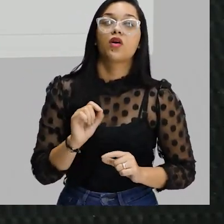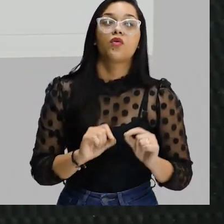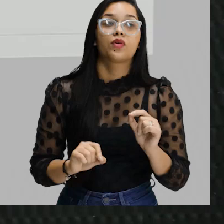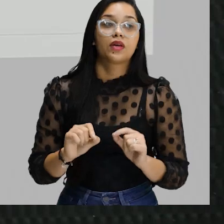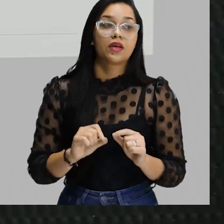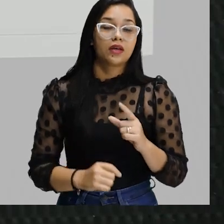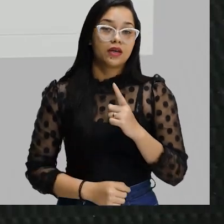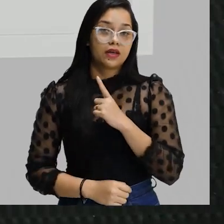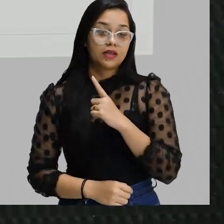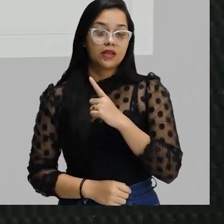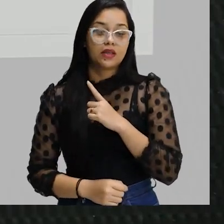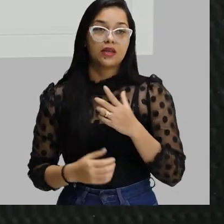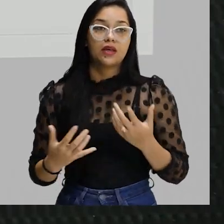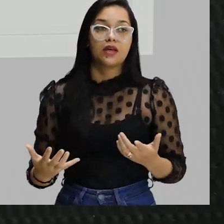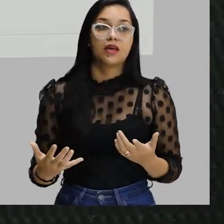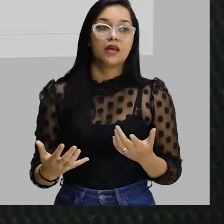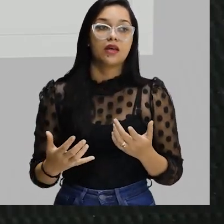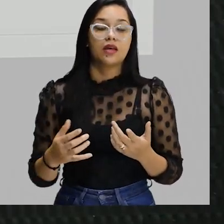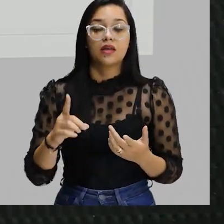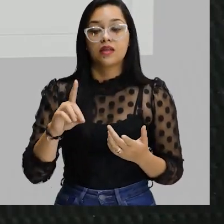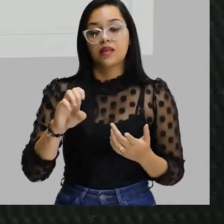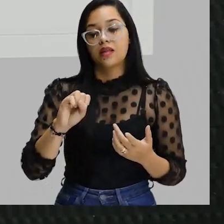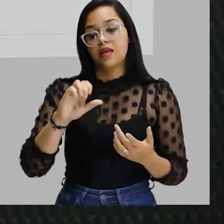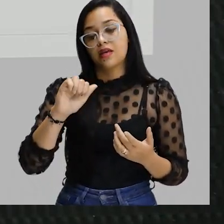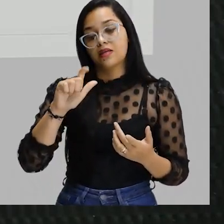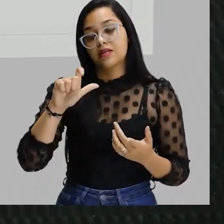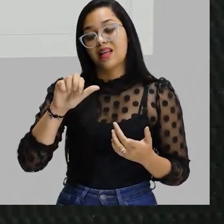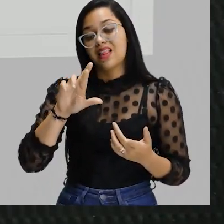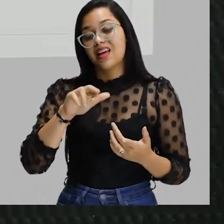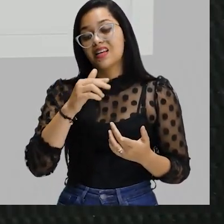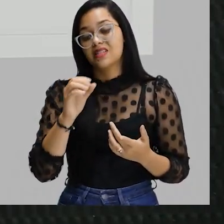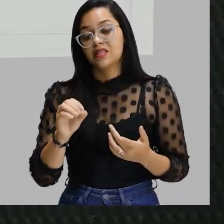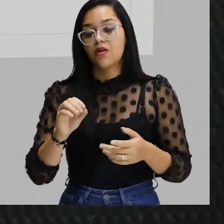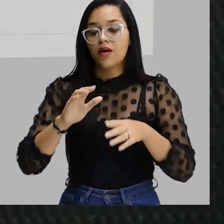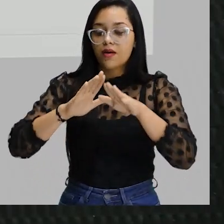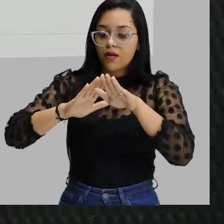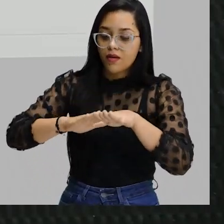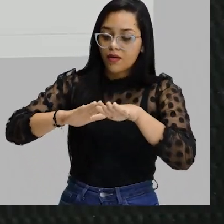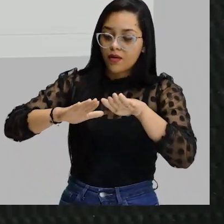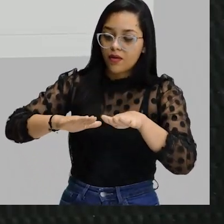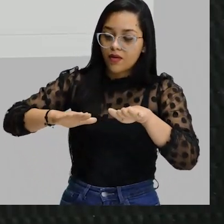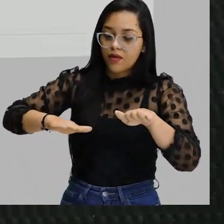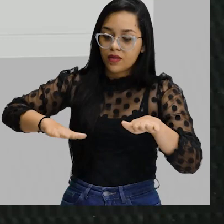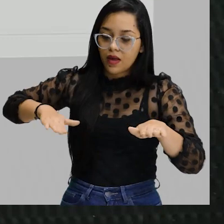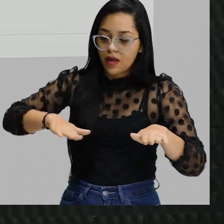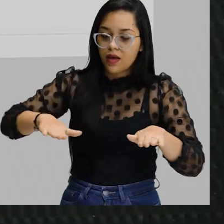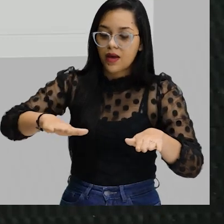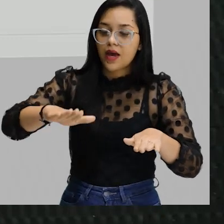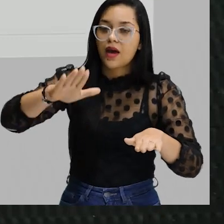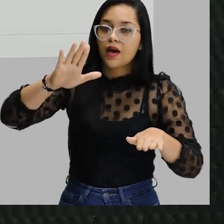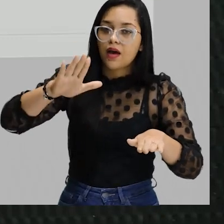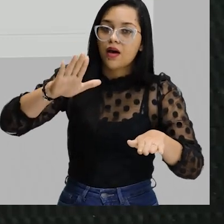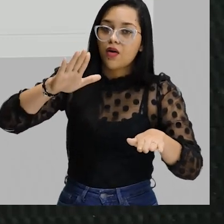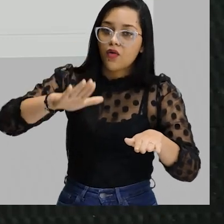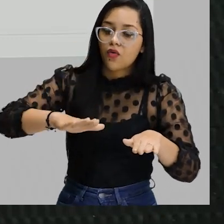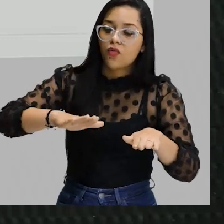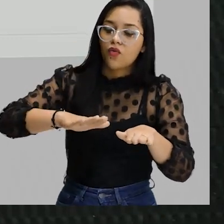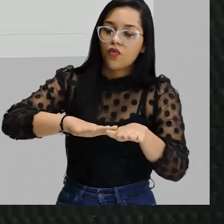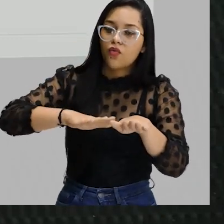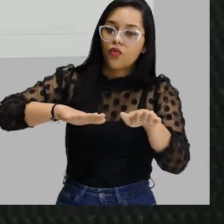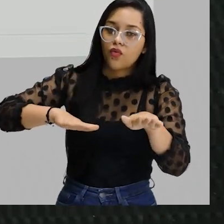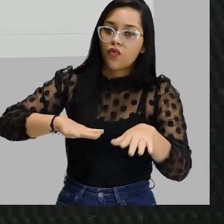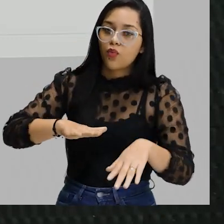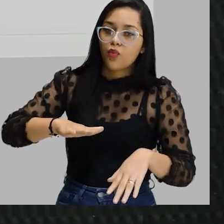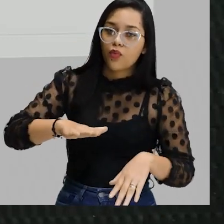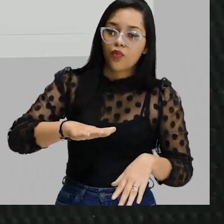graças, não é, a uma desaceleração que vai acontecer. Ou seja, ele diminui a velocidade